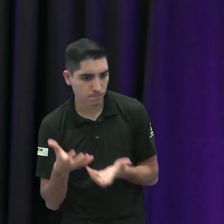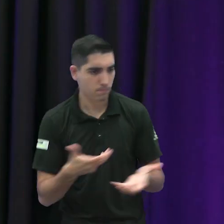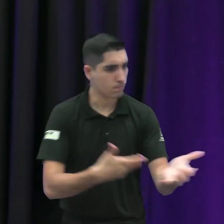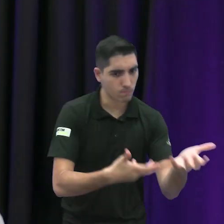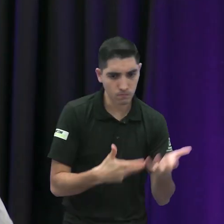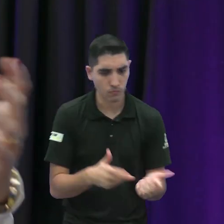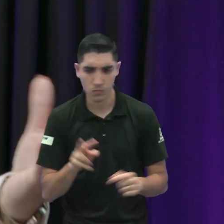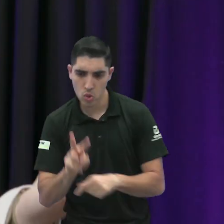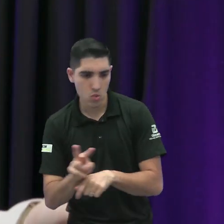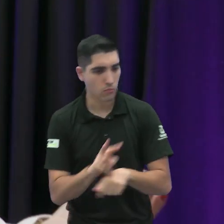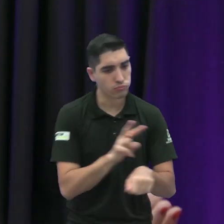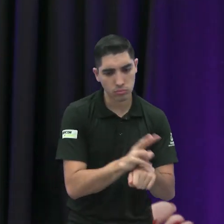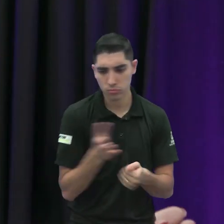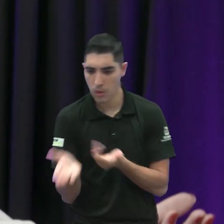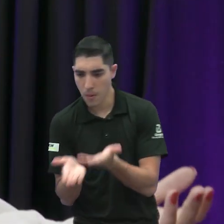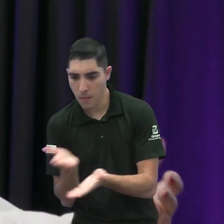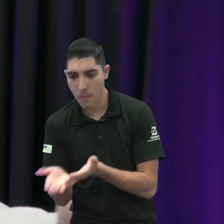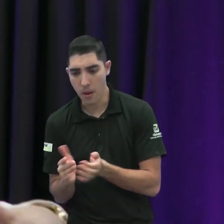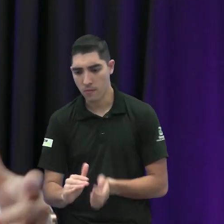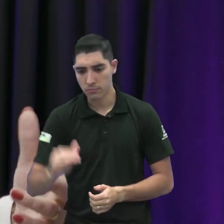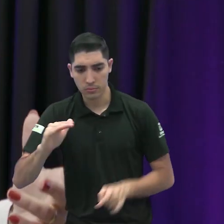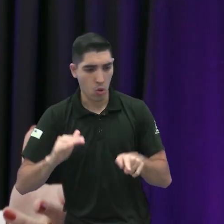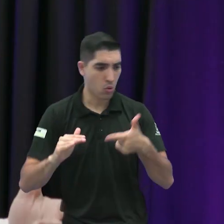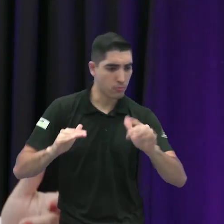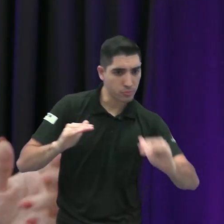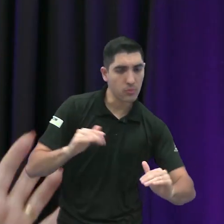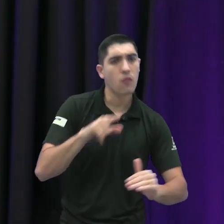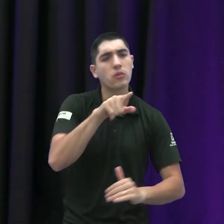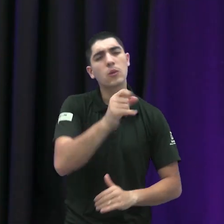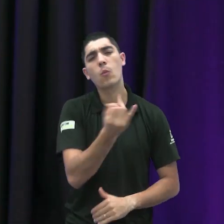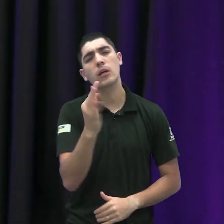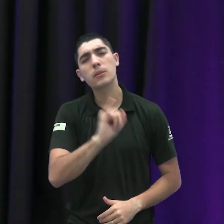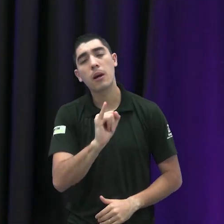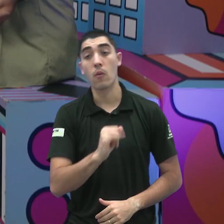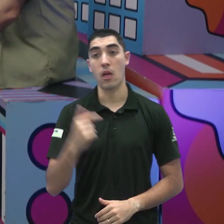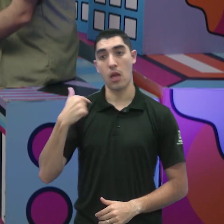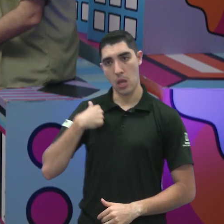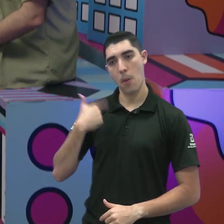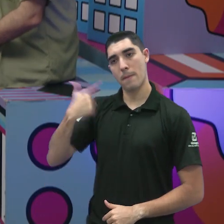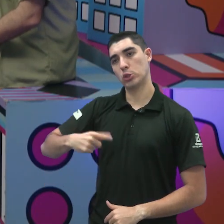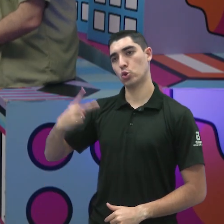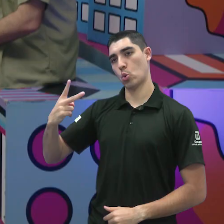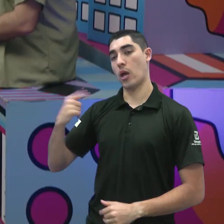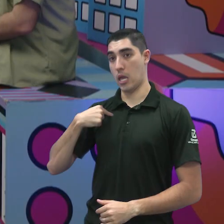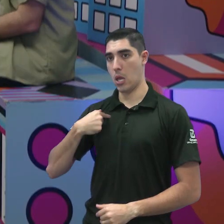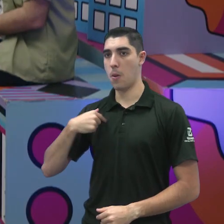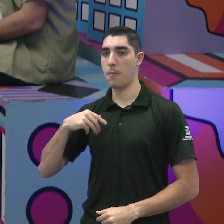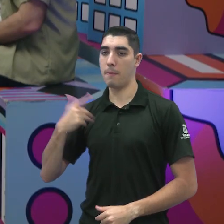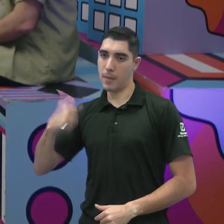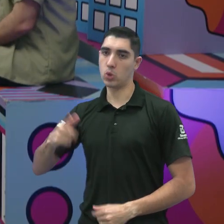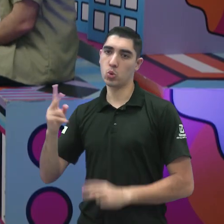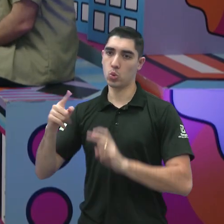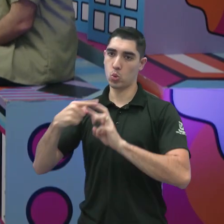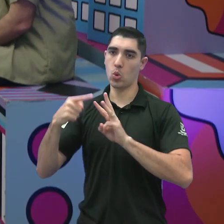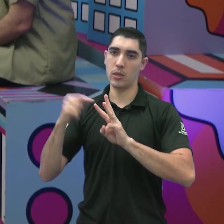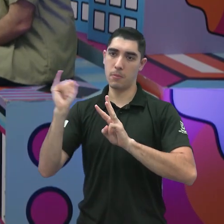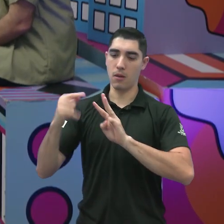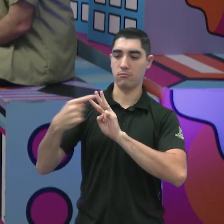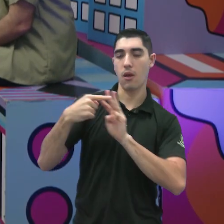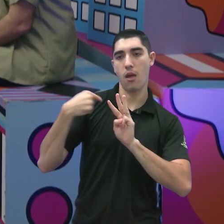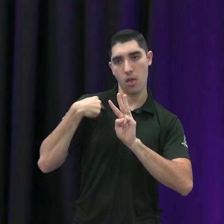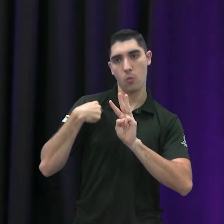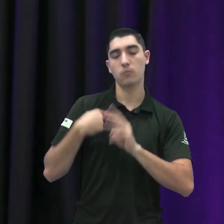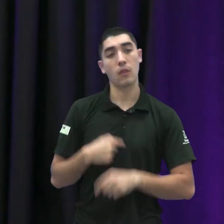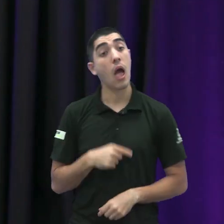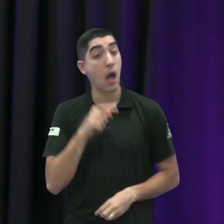E aí você veio de uma criação, de uma família que são quantos irmãos, Fernanda? Eu e mais dois. Você e mais dois. Então você